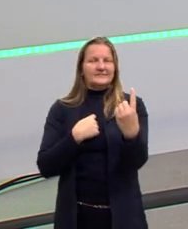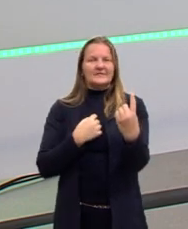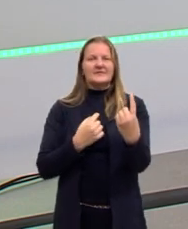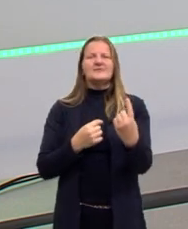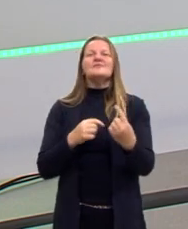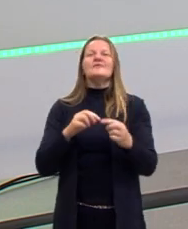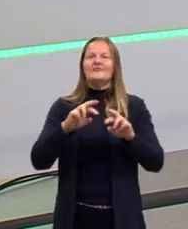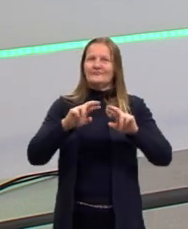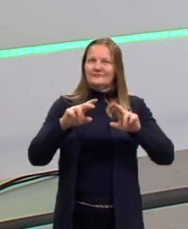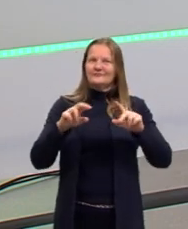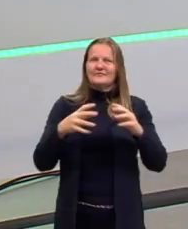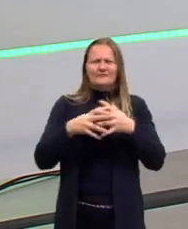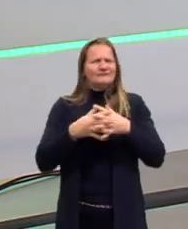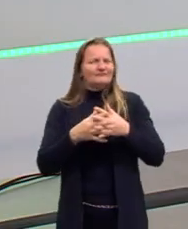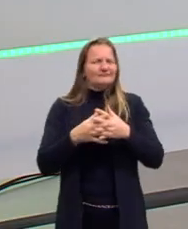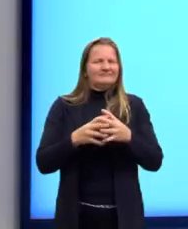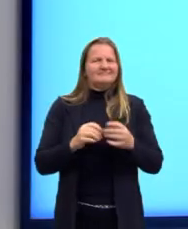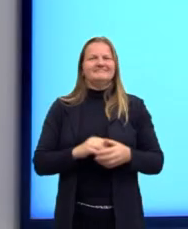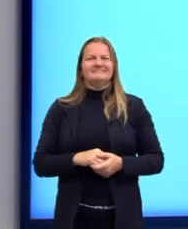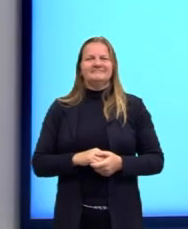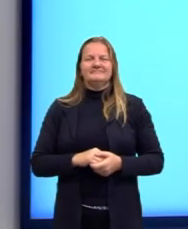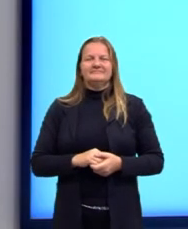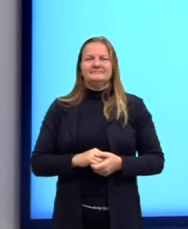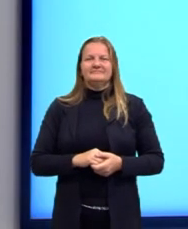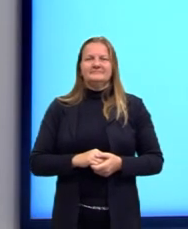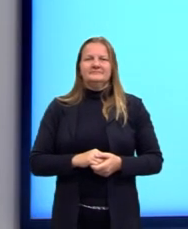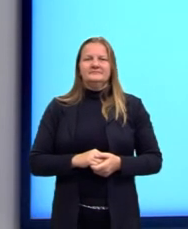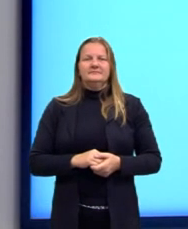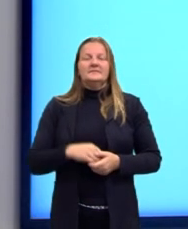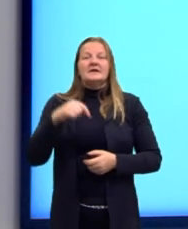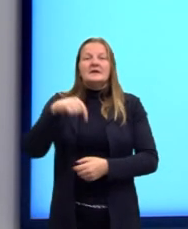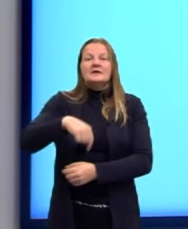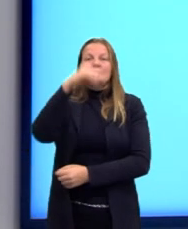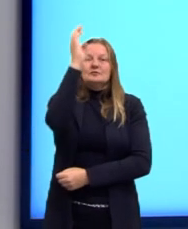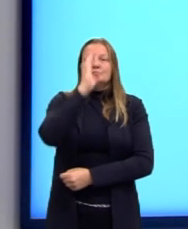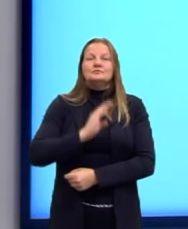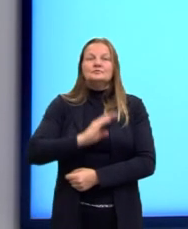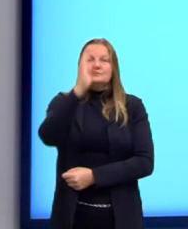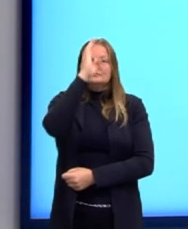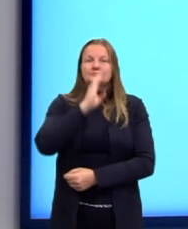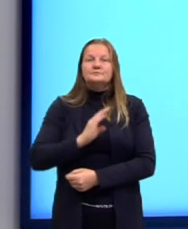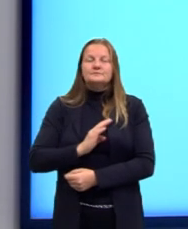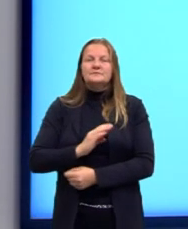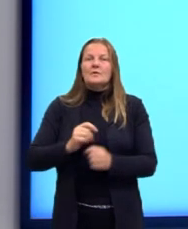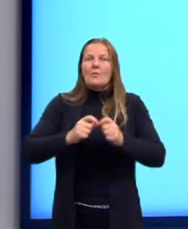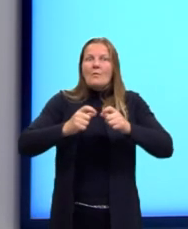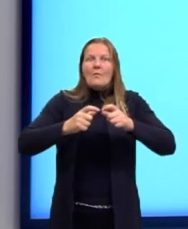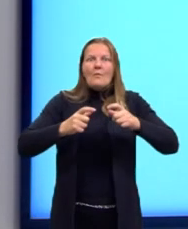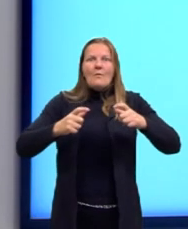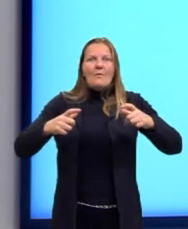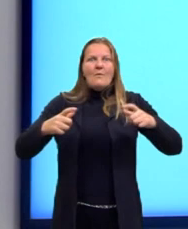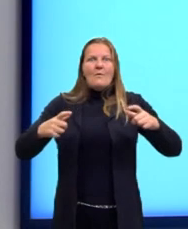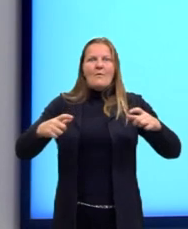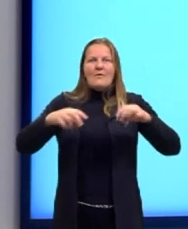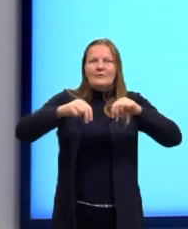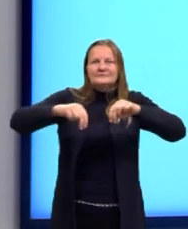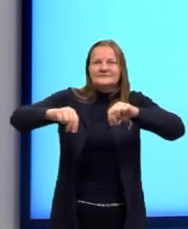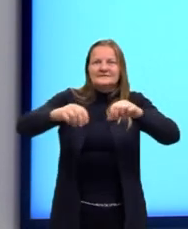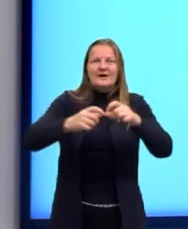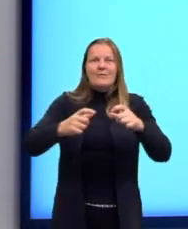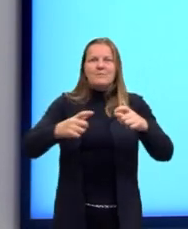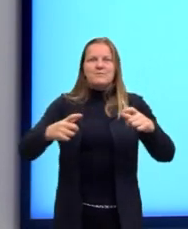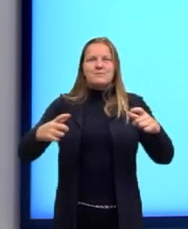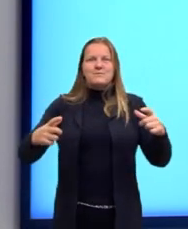deixa um pouco confusos o Brasil um país aí como uma imensa na extensão territorial